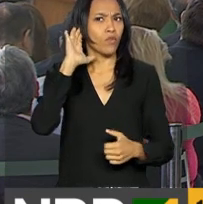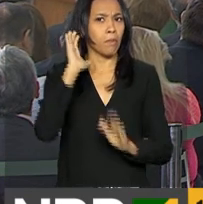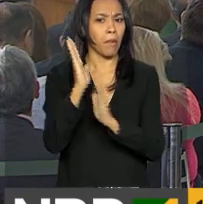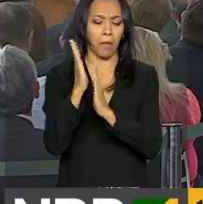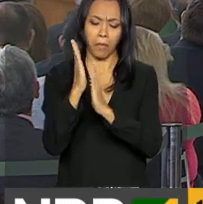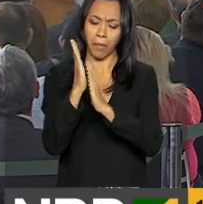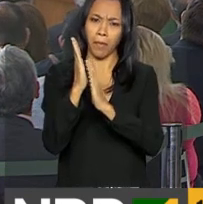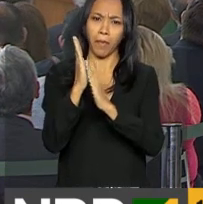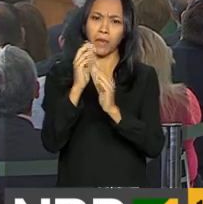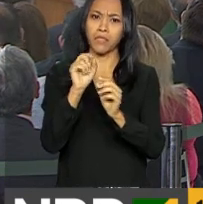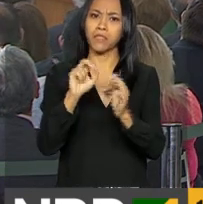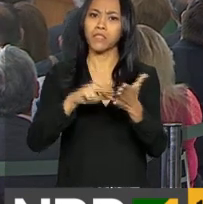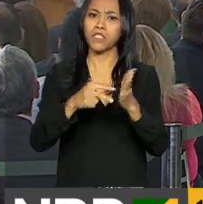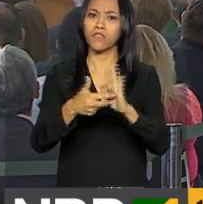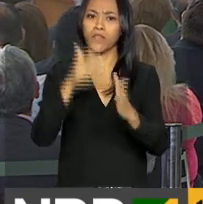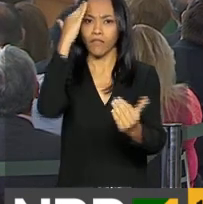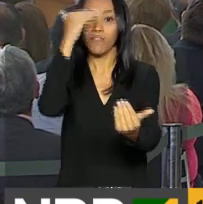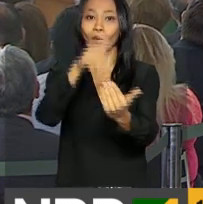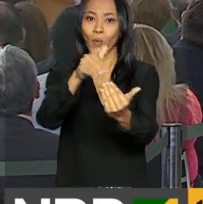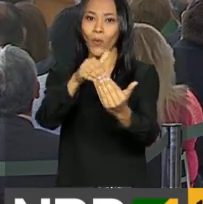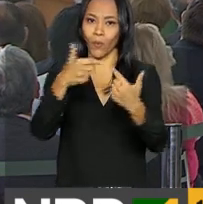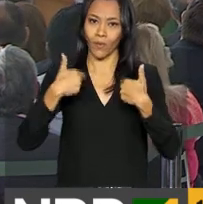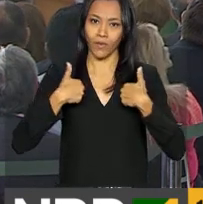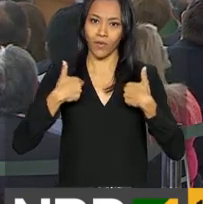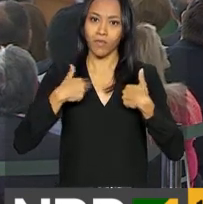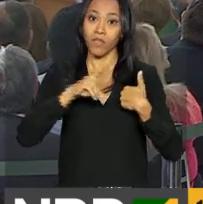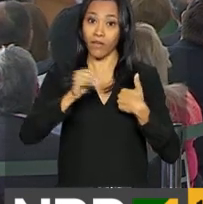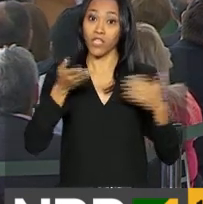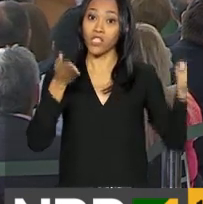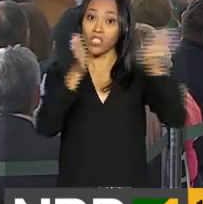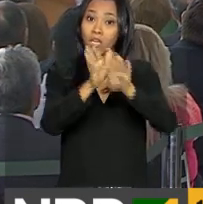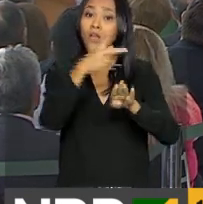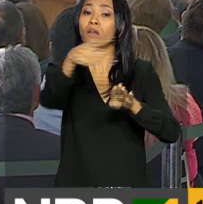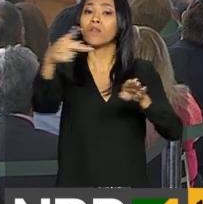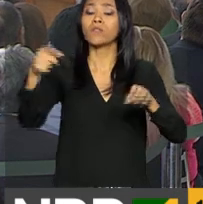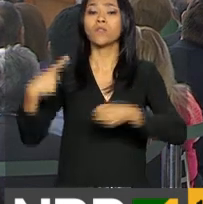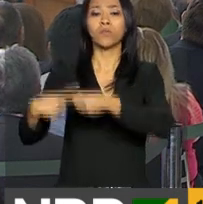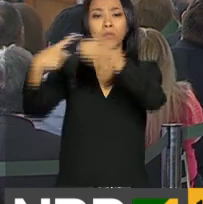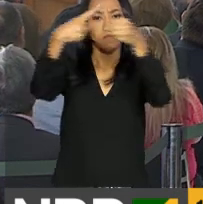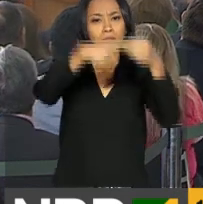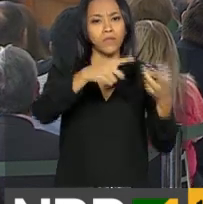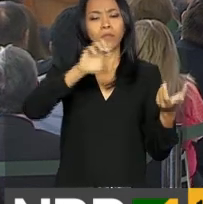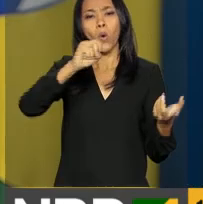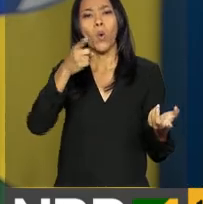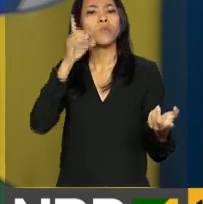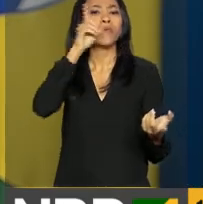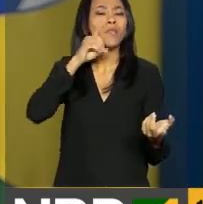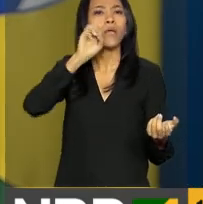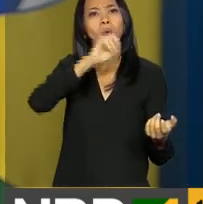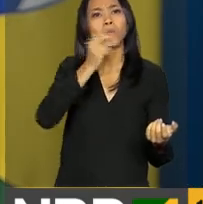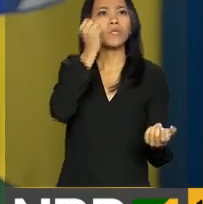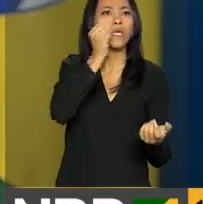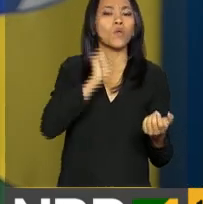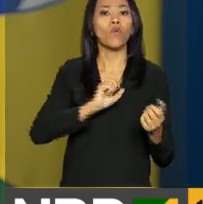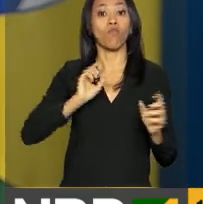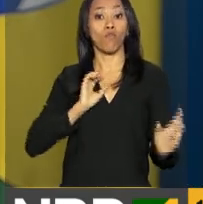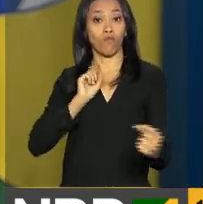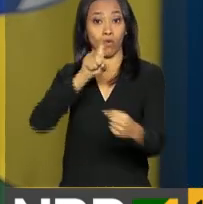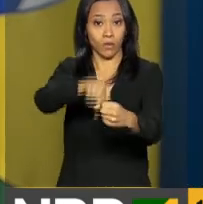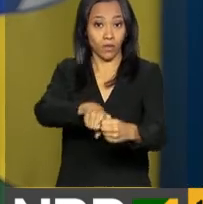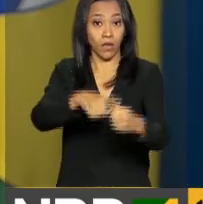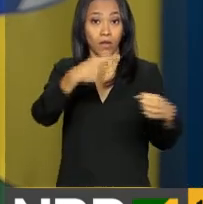qual vai chegar no seu município, quando o deputado lá estiver, o senador lá estiver, ele dirá: meu